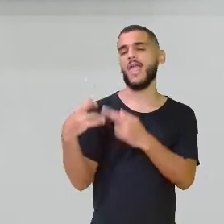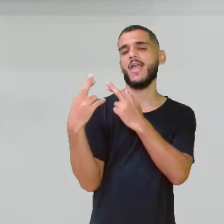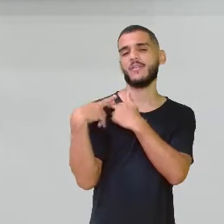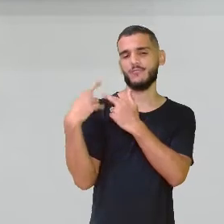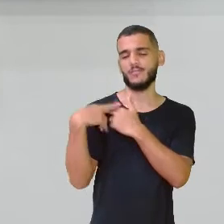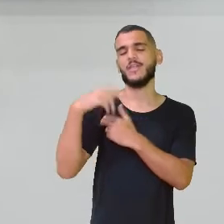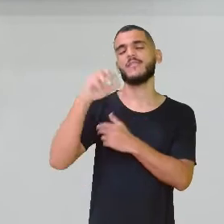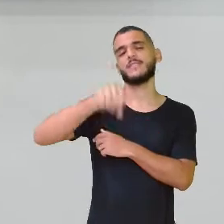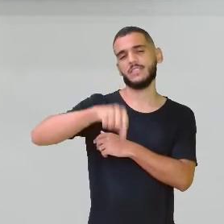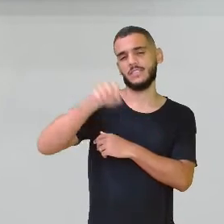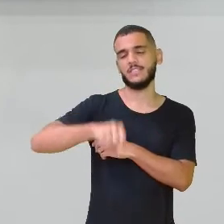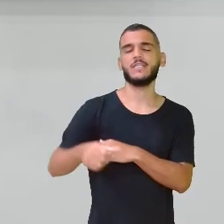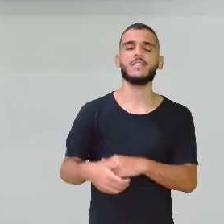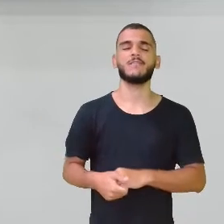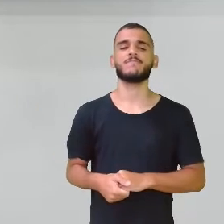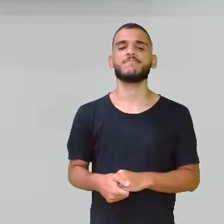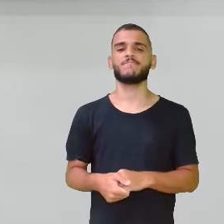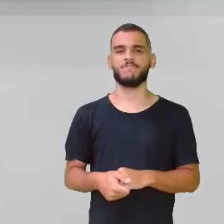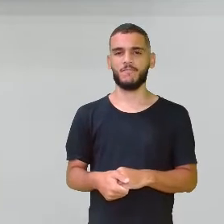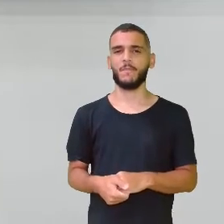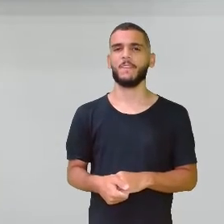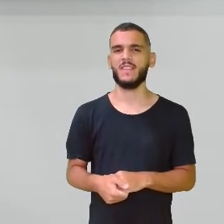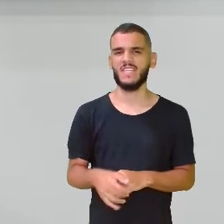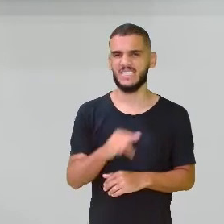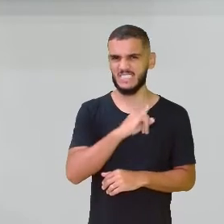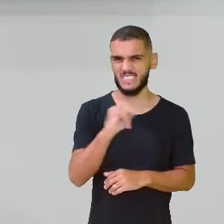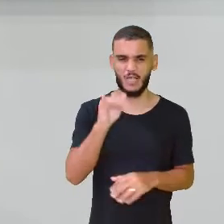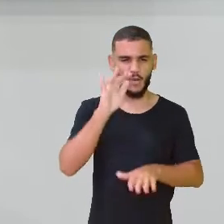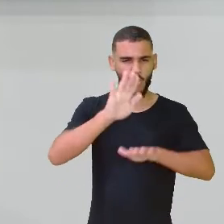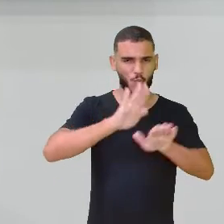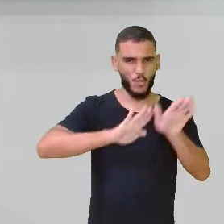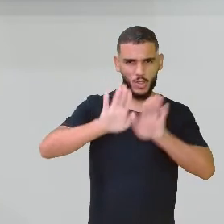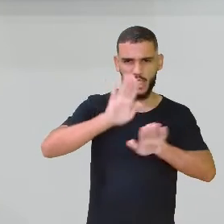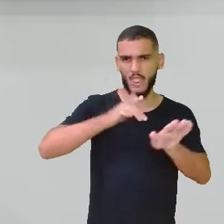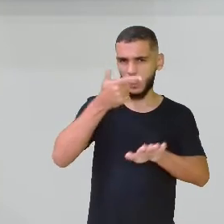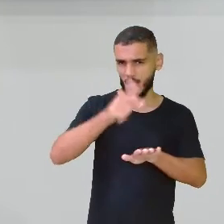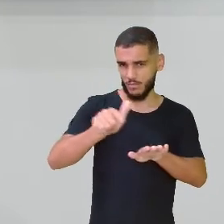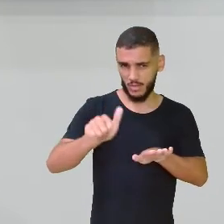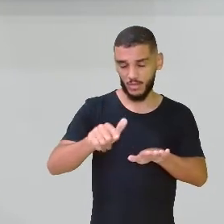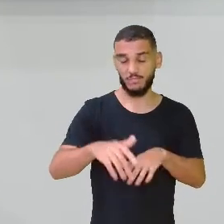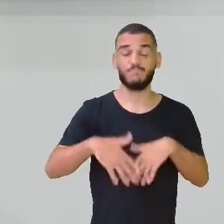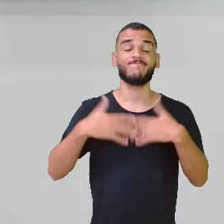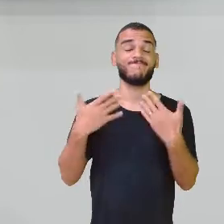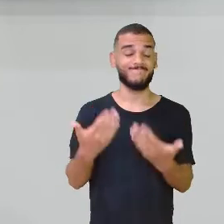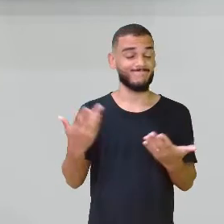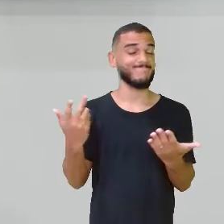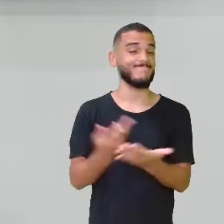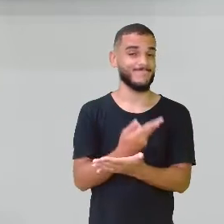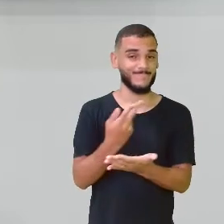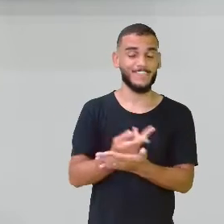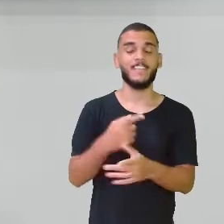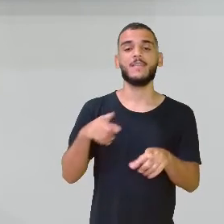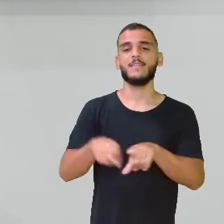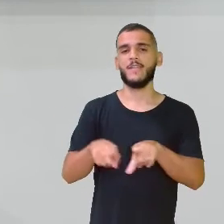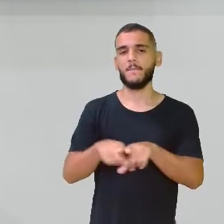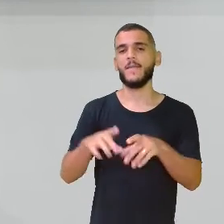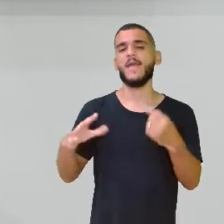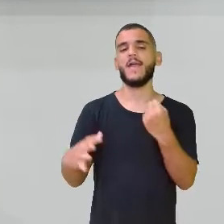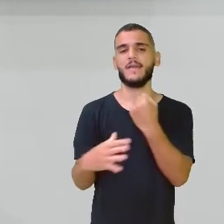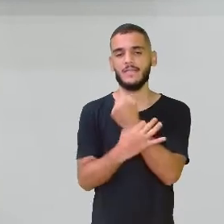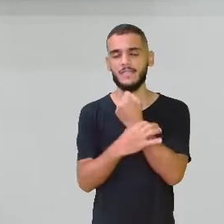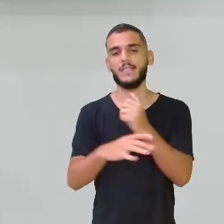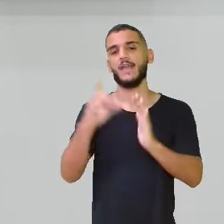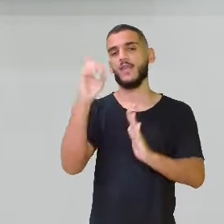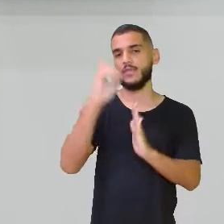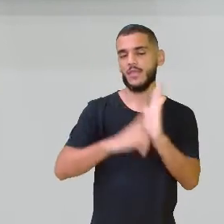responsável no caso de maus tratos ou coisa semelhante. Da mesma forma que as garantias dos direitos